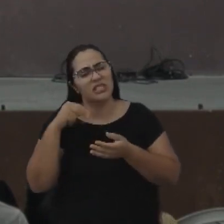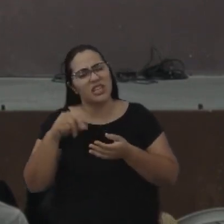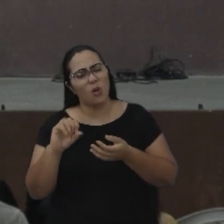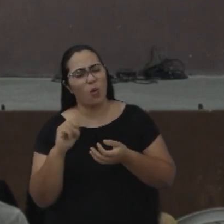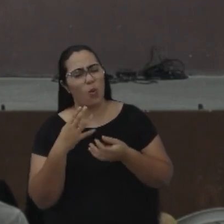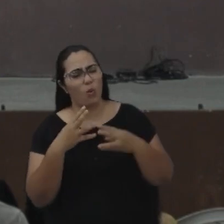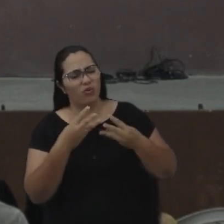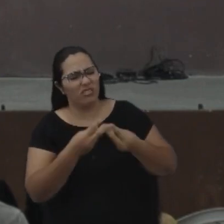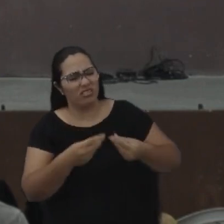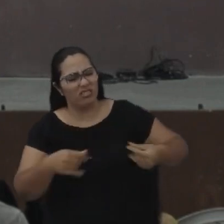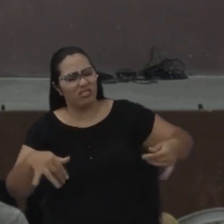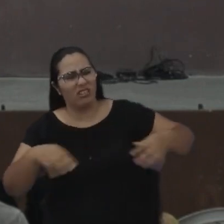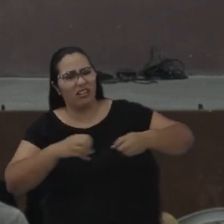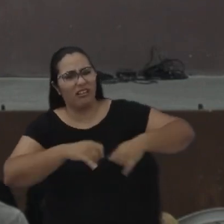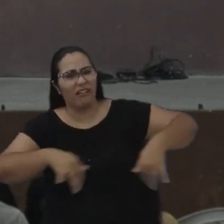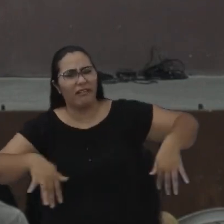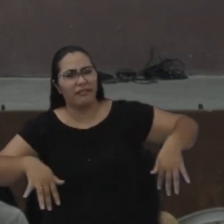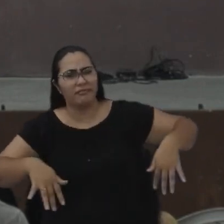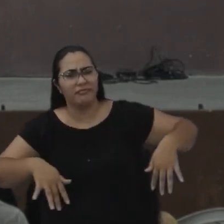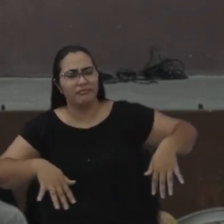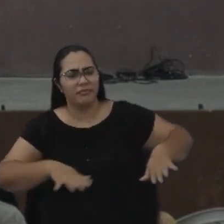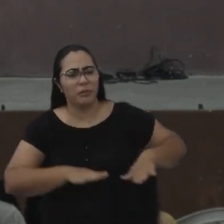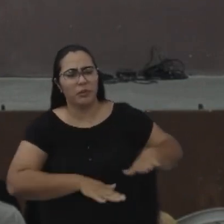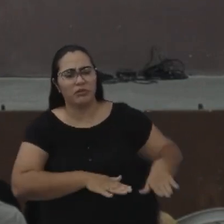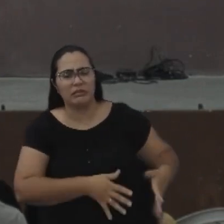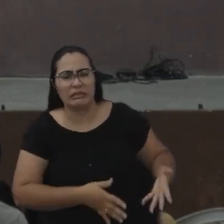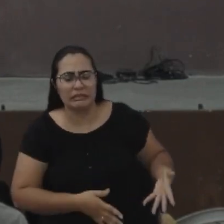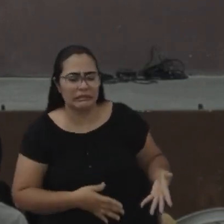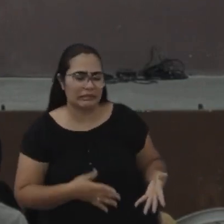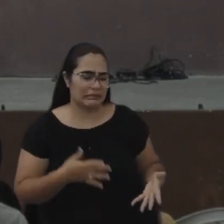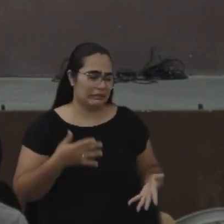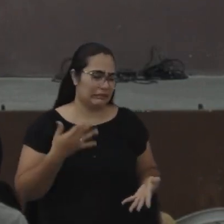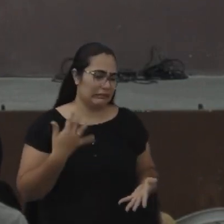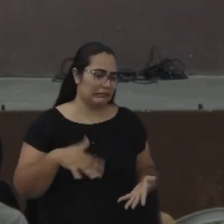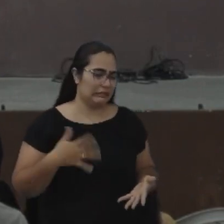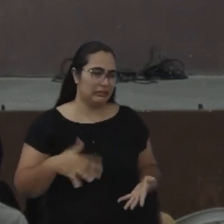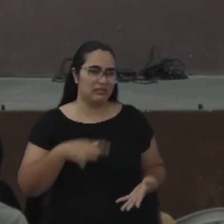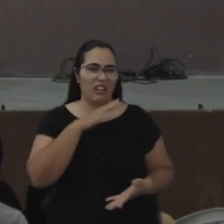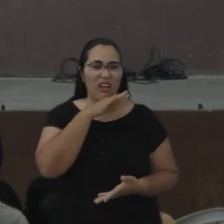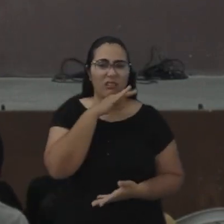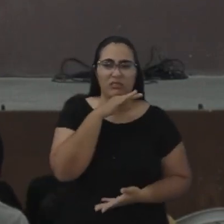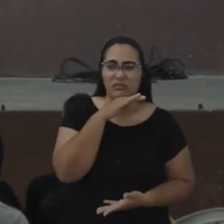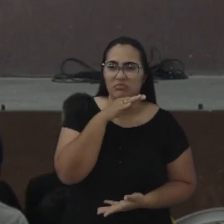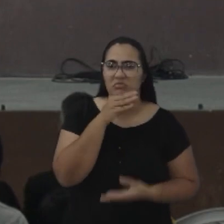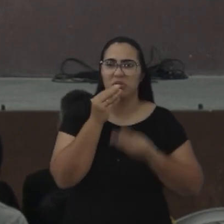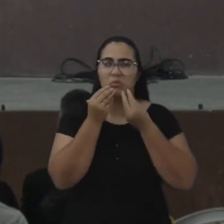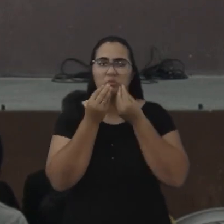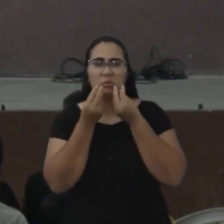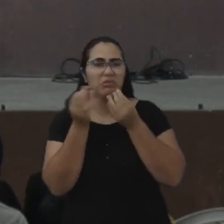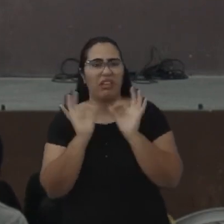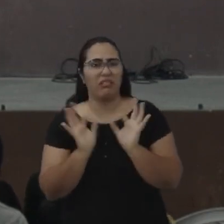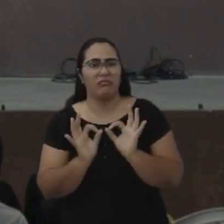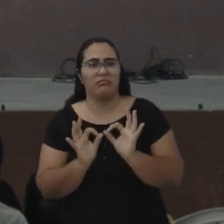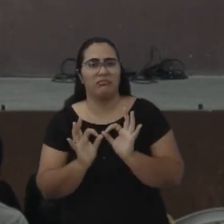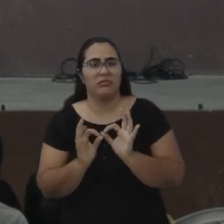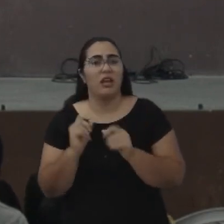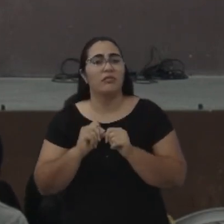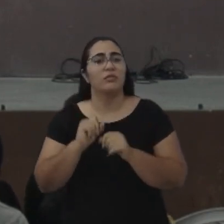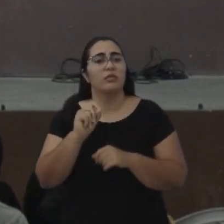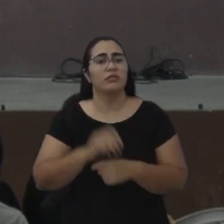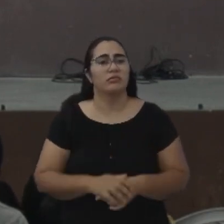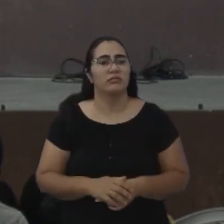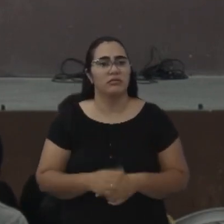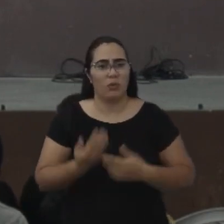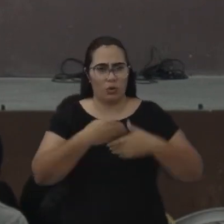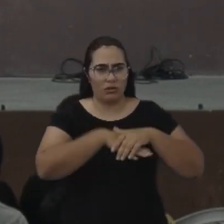Eu comprei sal, eu comprei areia. Peraí, esse sal não tem propriedade nenhuma, ele não tem função. O que é que você vai fazer com esse sal? Vai